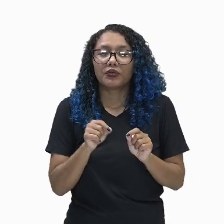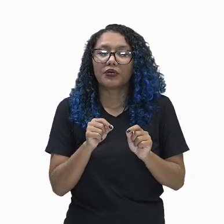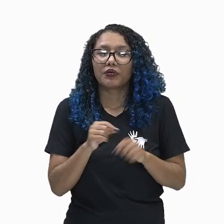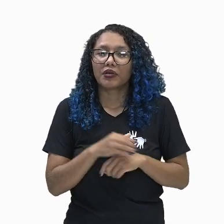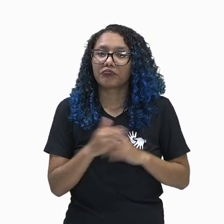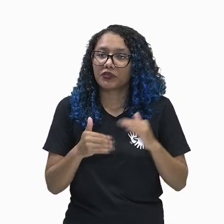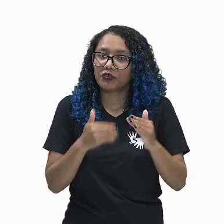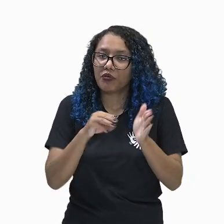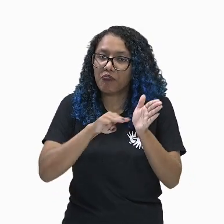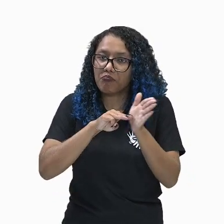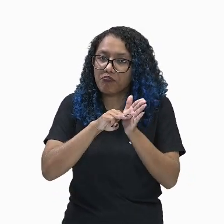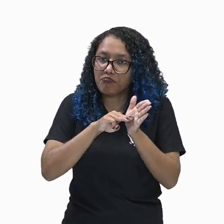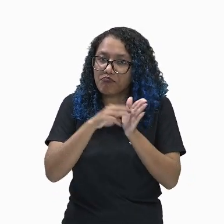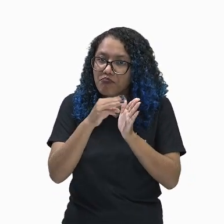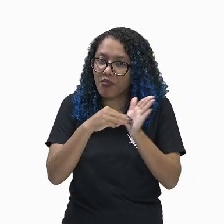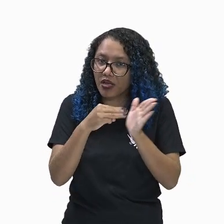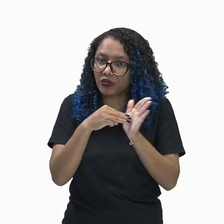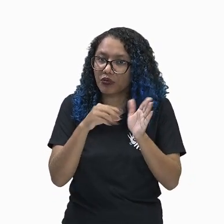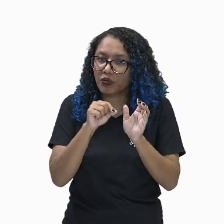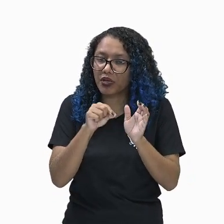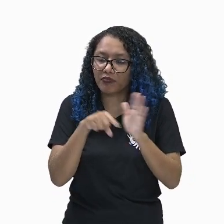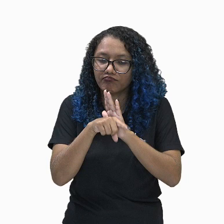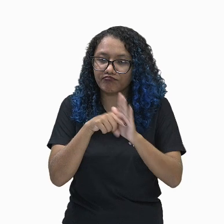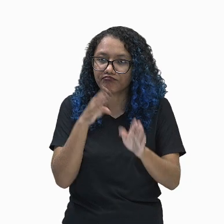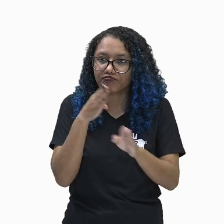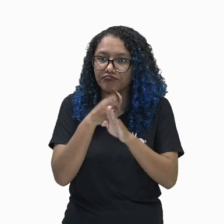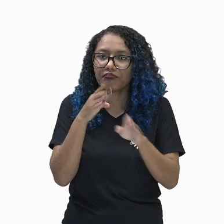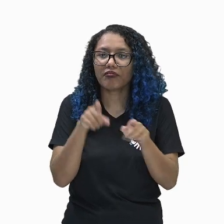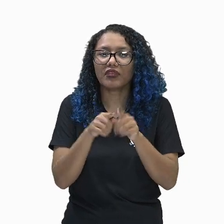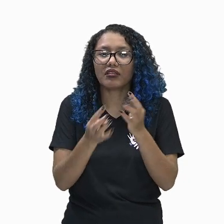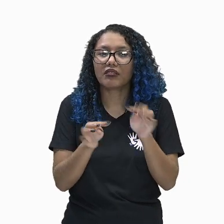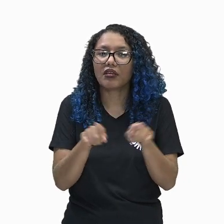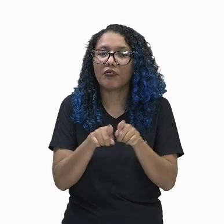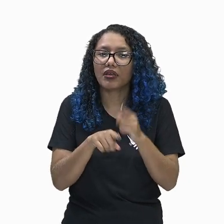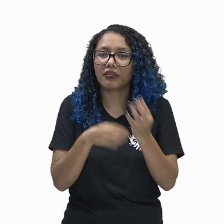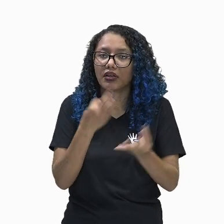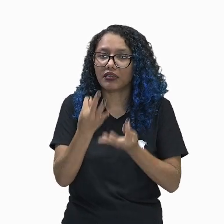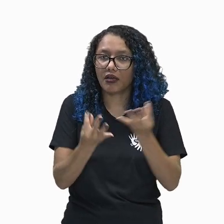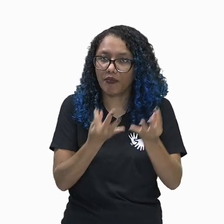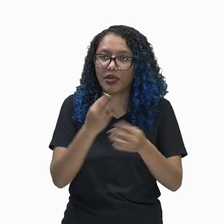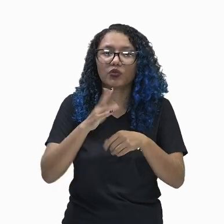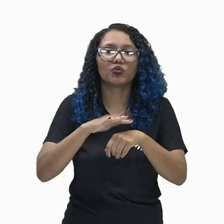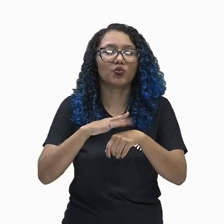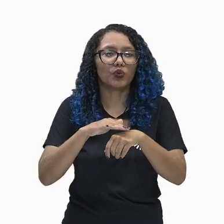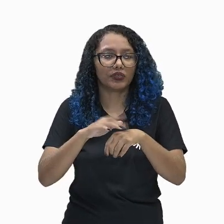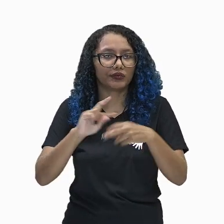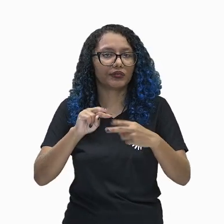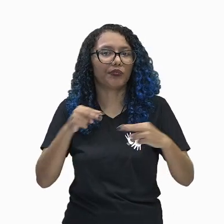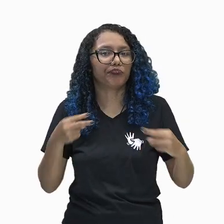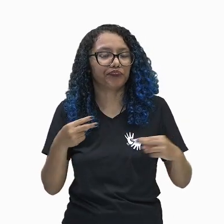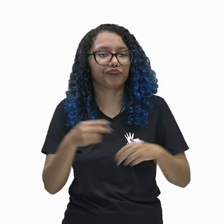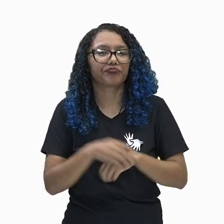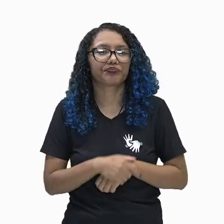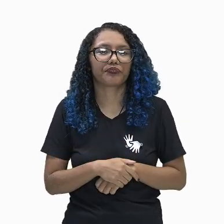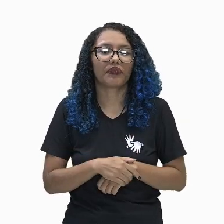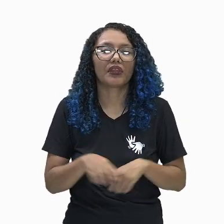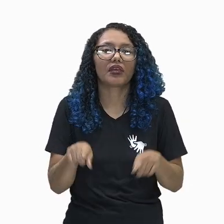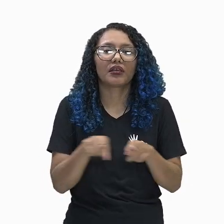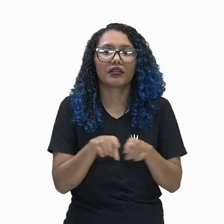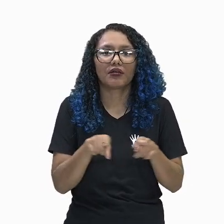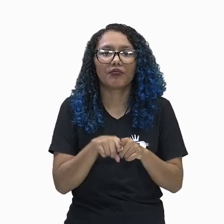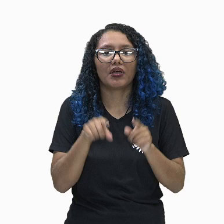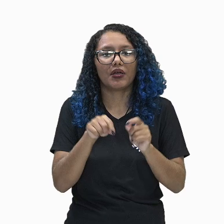de diagnóstico e tratamento de doenças a partir do estudo do genótipo e realizar